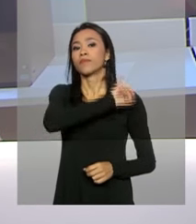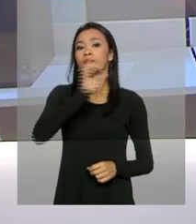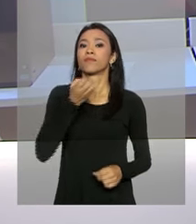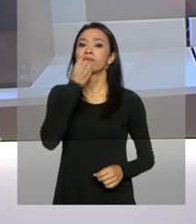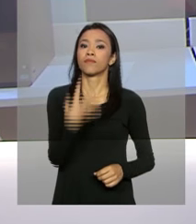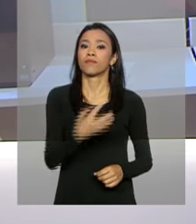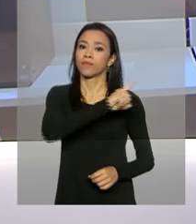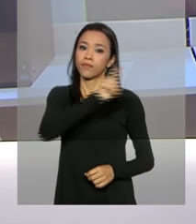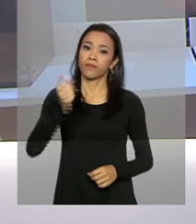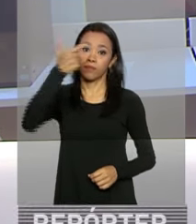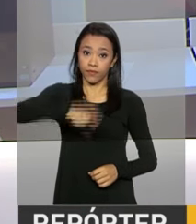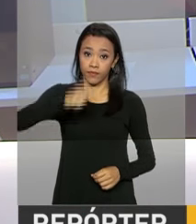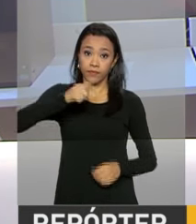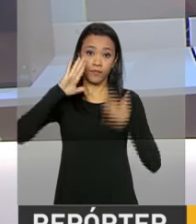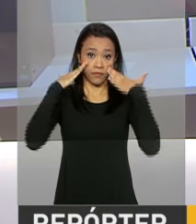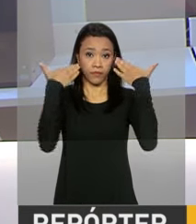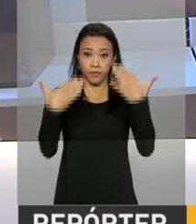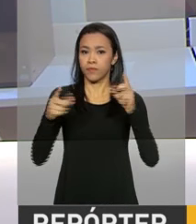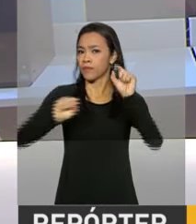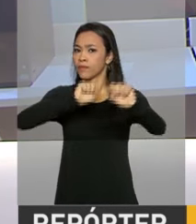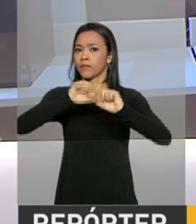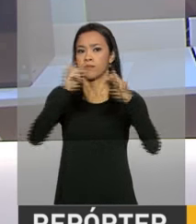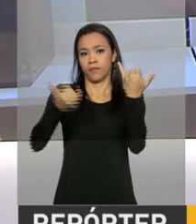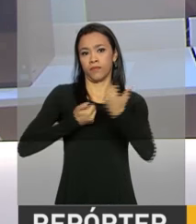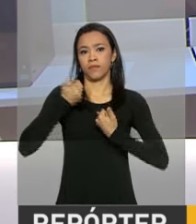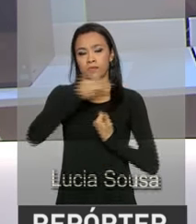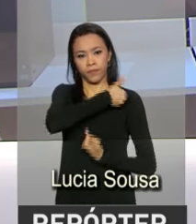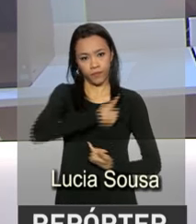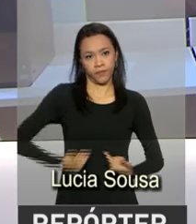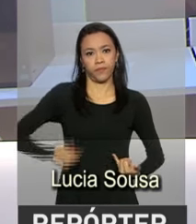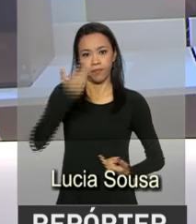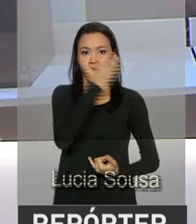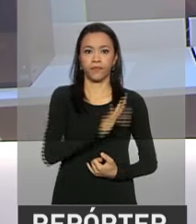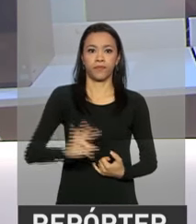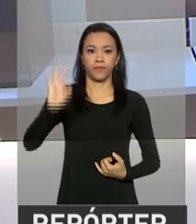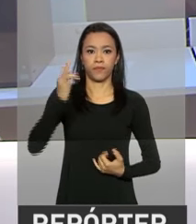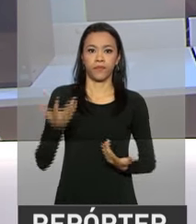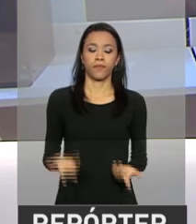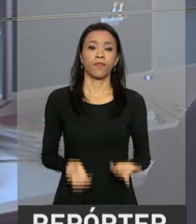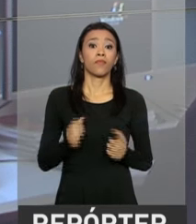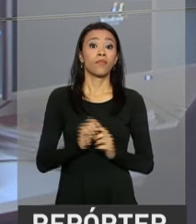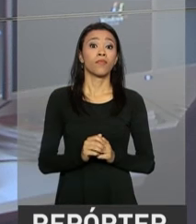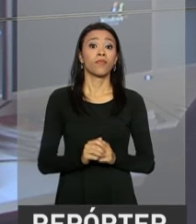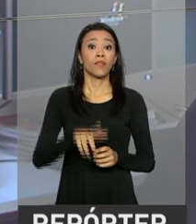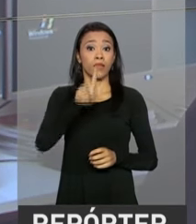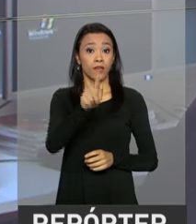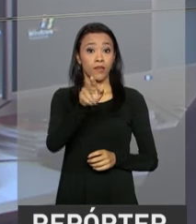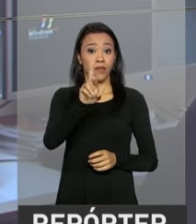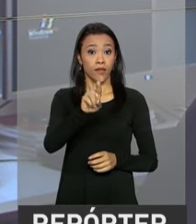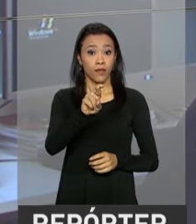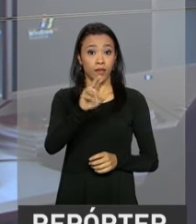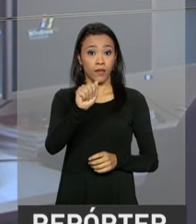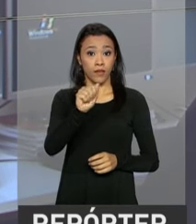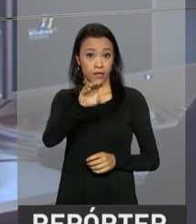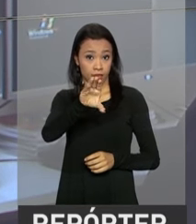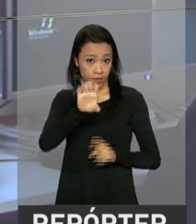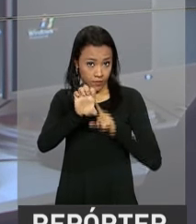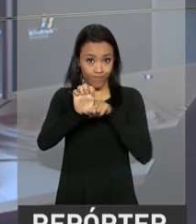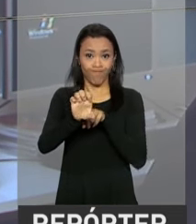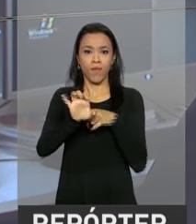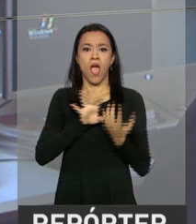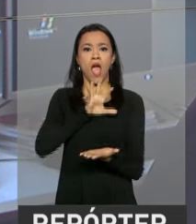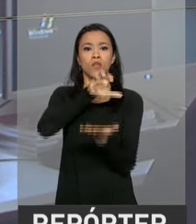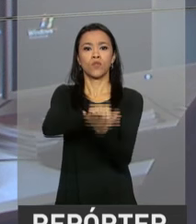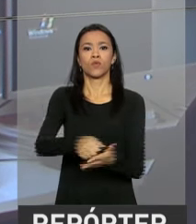Olá, bom dia. Estamos de volta com o repórter NBR e as notícias do governo federal. Gleice Maria Mendonça assume hoje